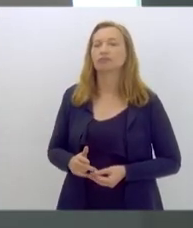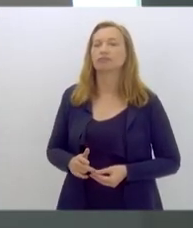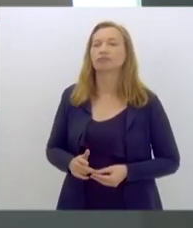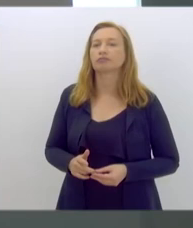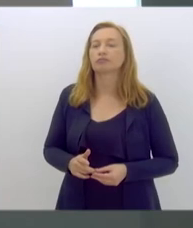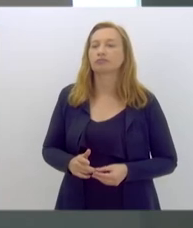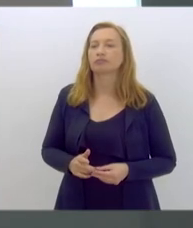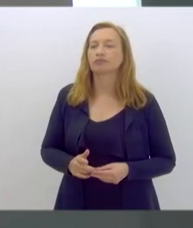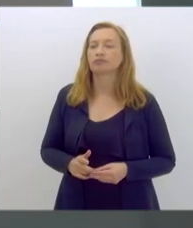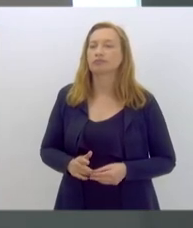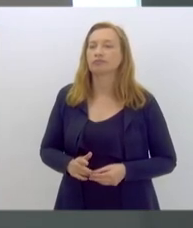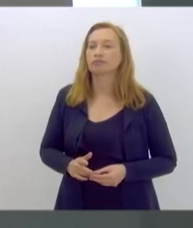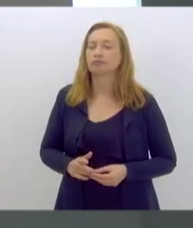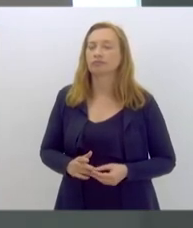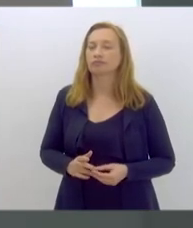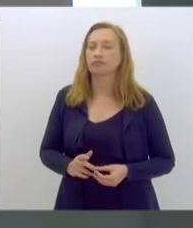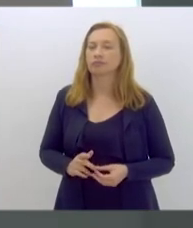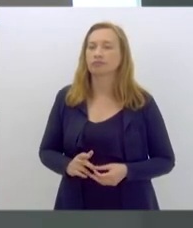6,52